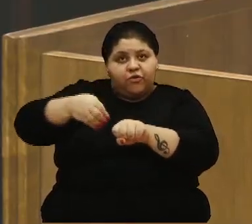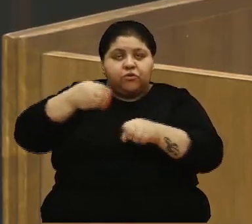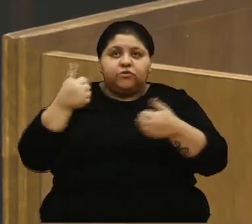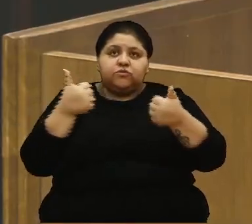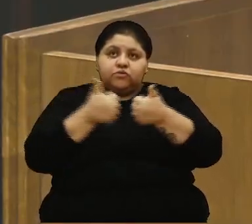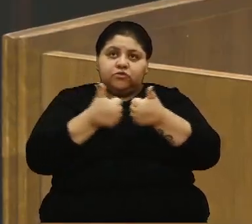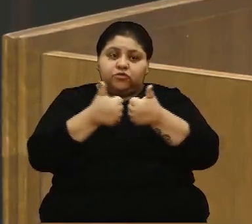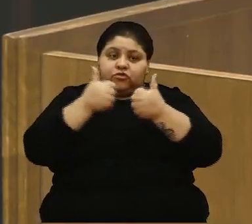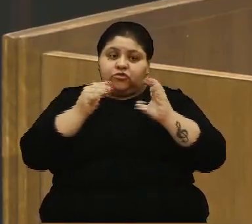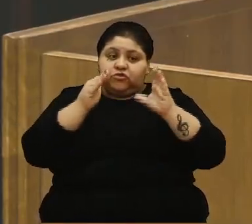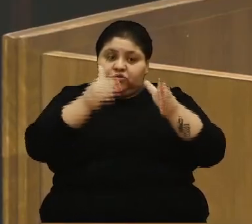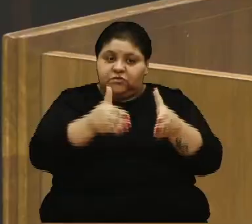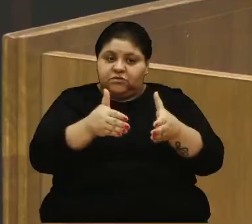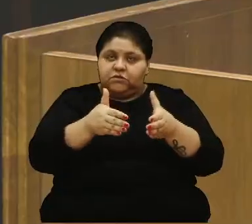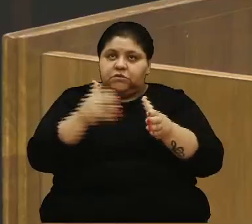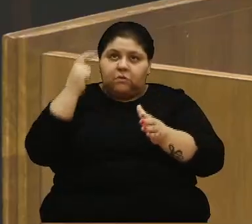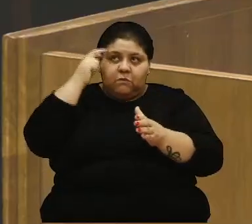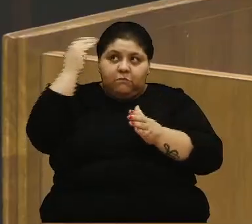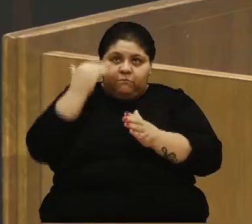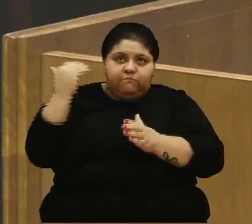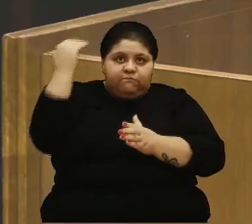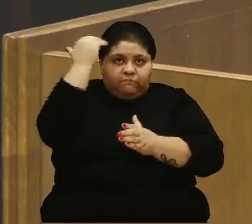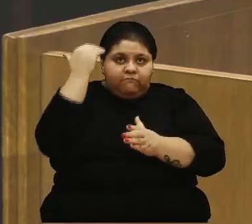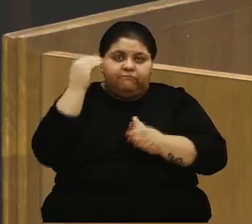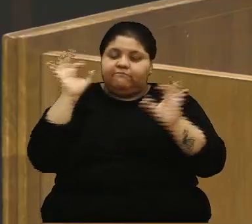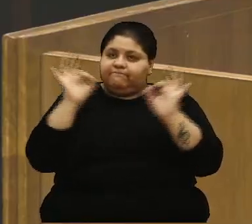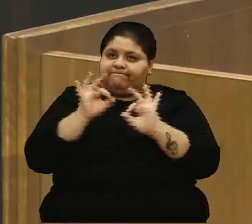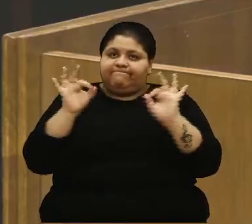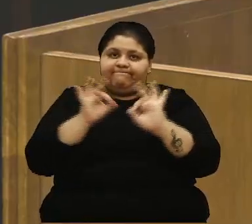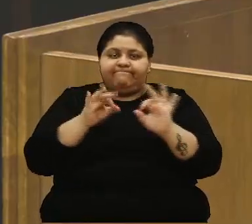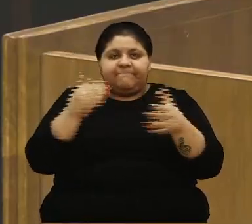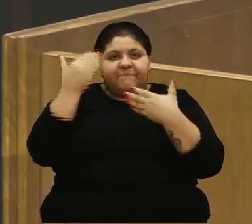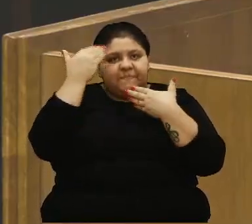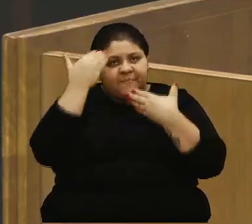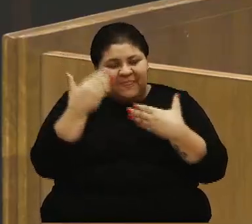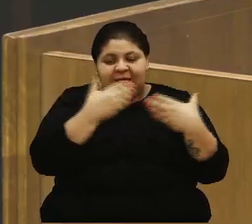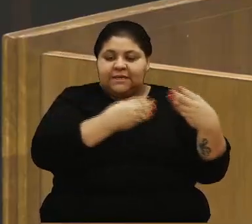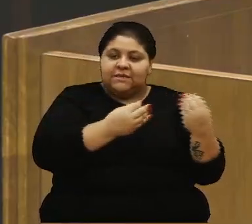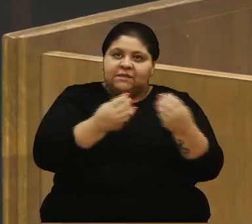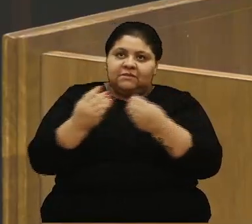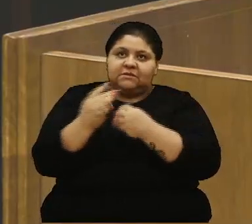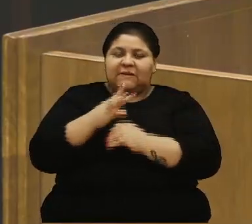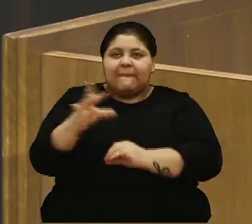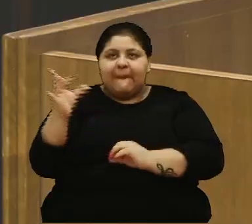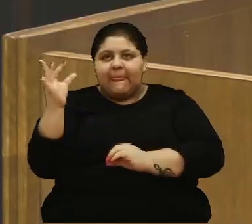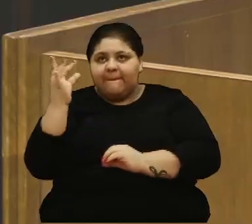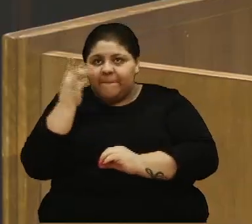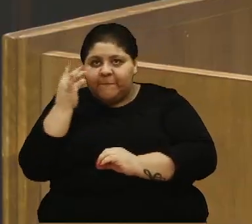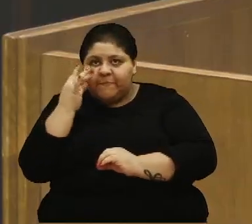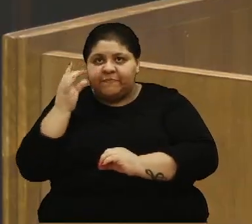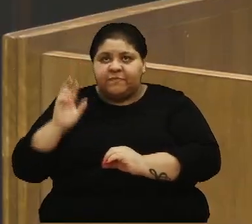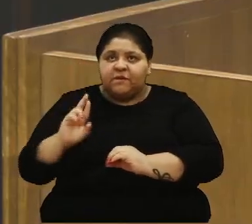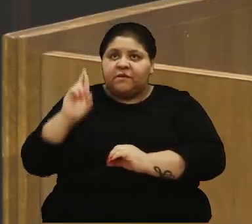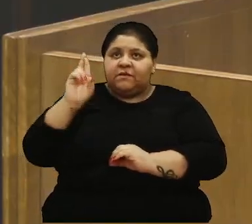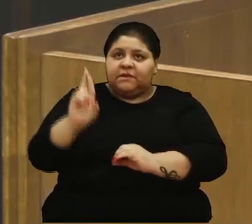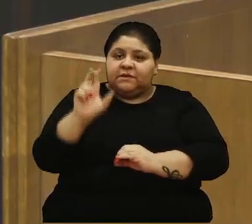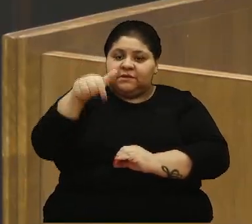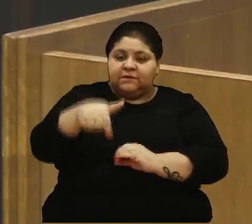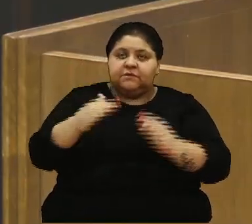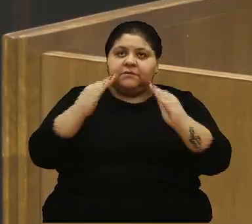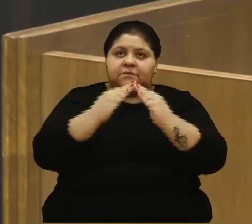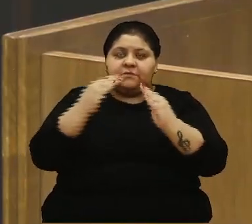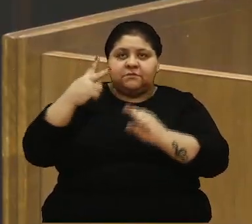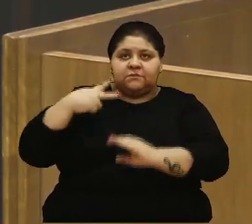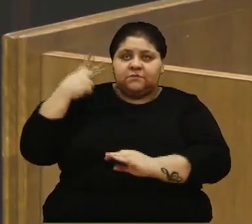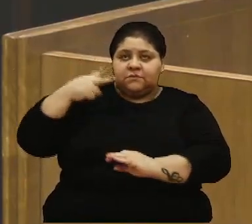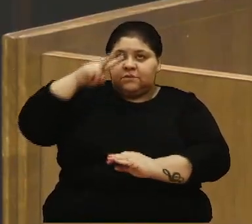o foco na alta performance, e foi sensacional. Quero agradecer muito a presença do representante dessa casa, vereador